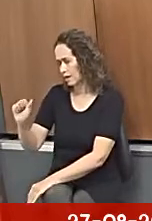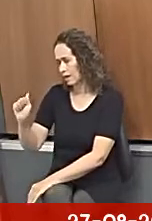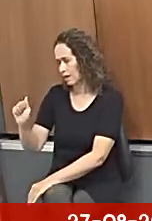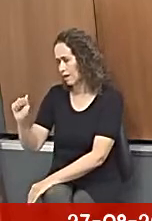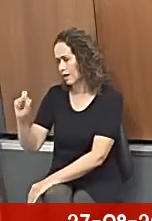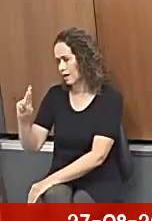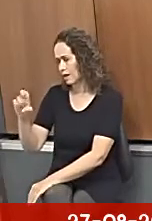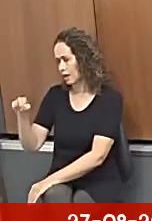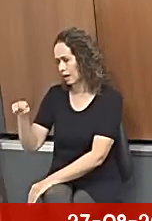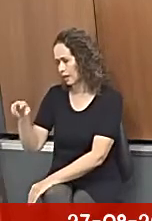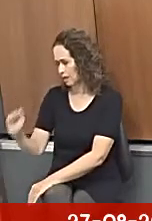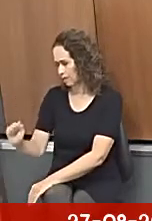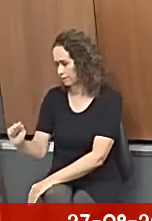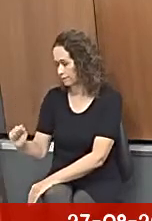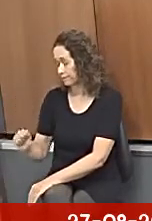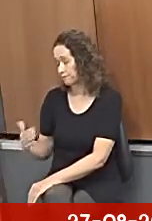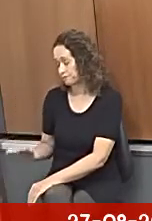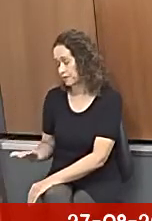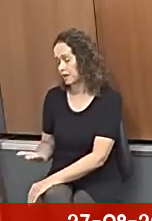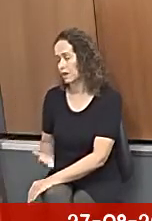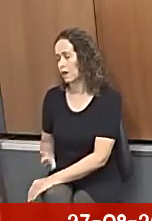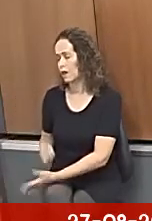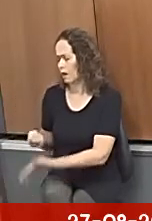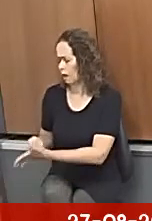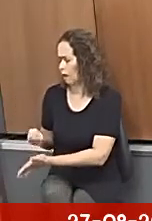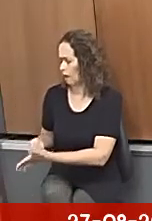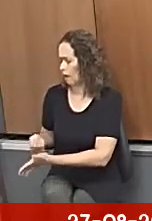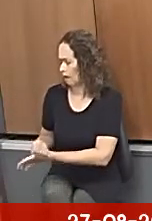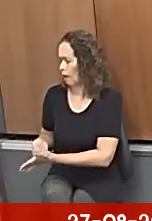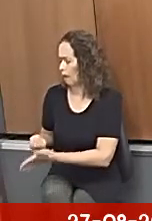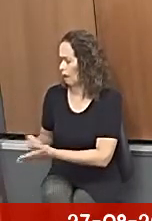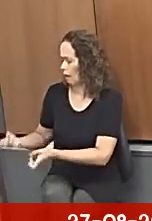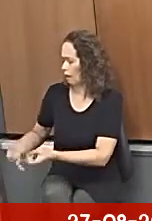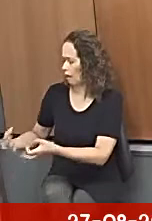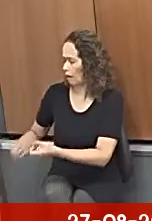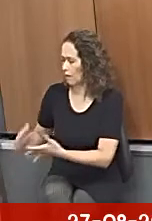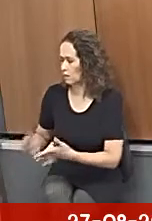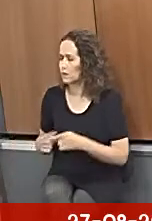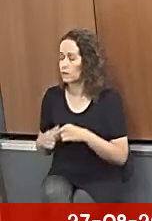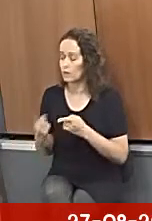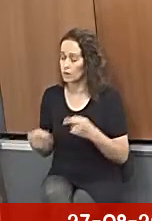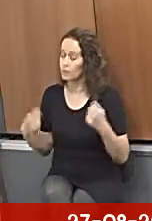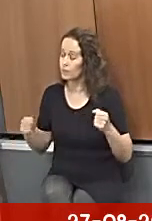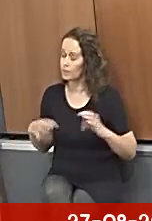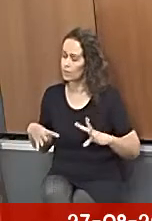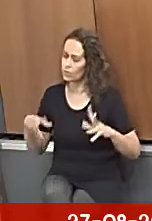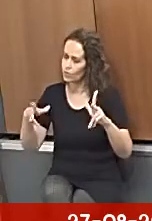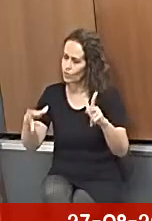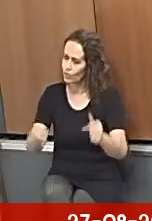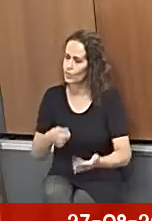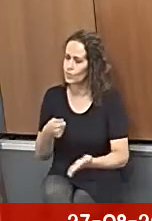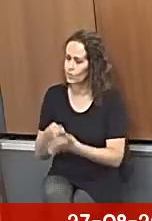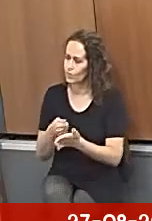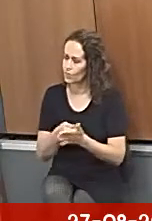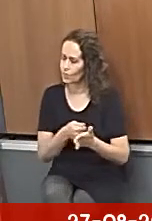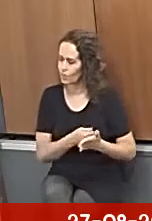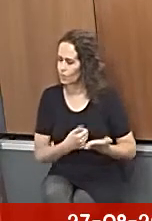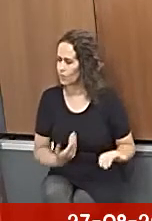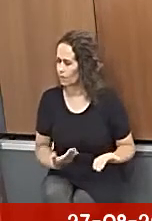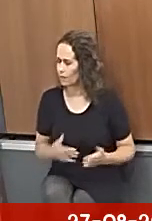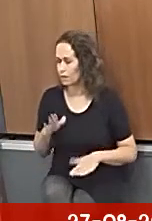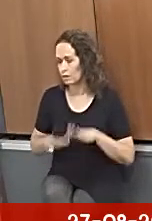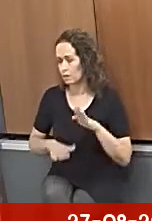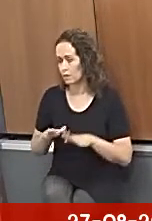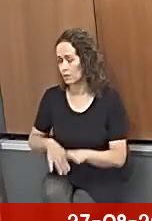não cobrar de todo mundo entendendo então assim talvez a minas arena é e raúl pode ser um precursor de uma